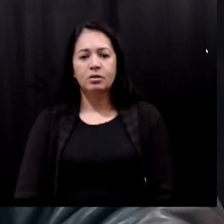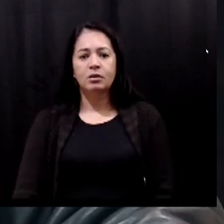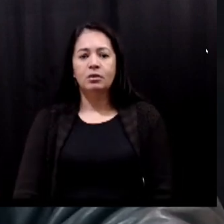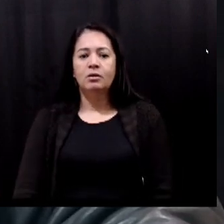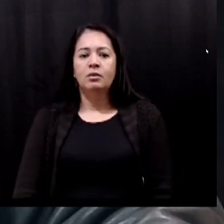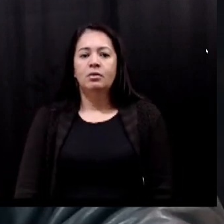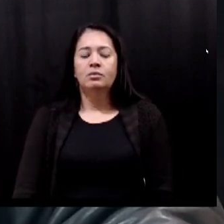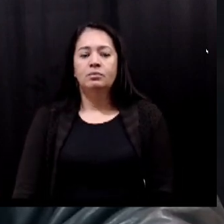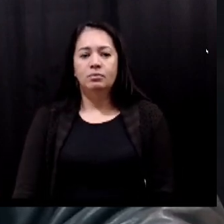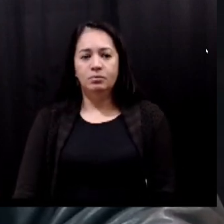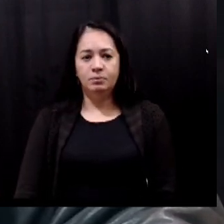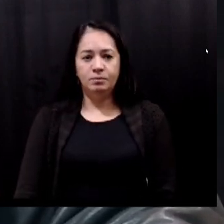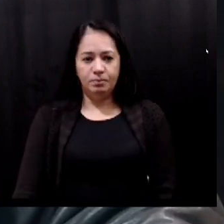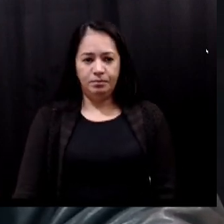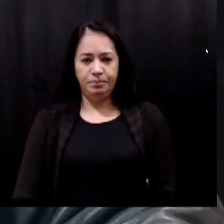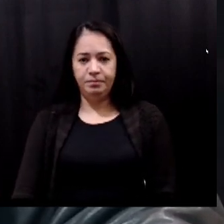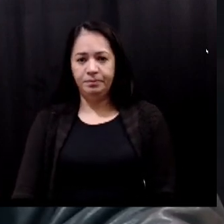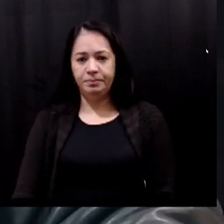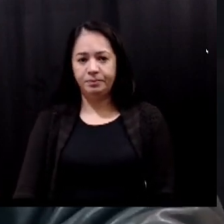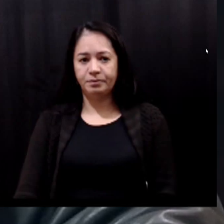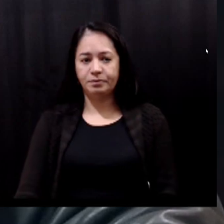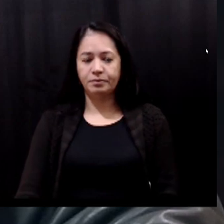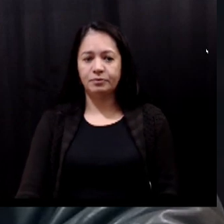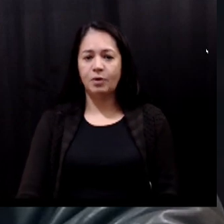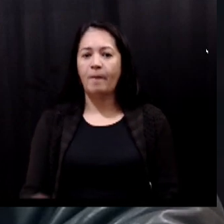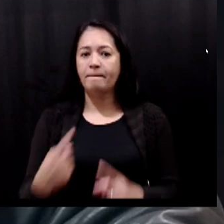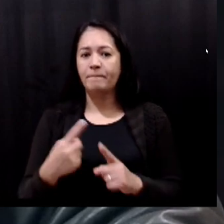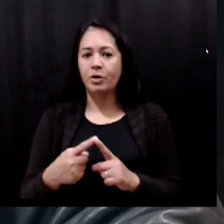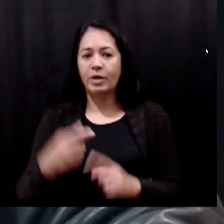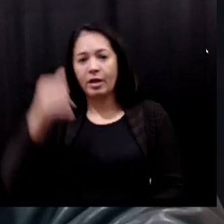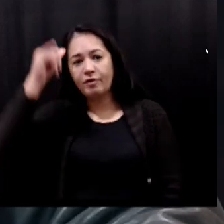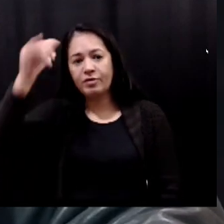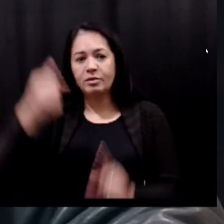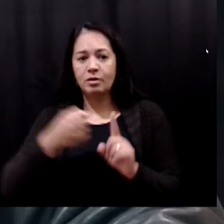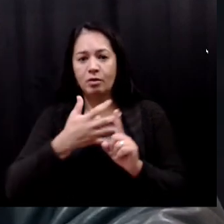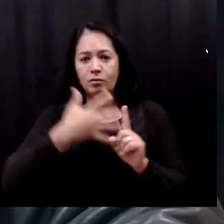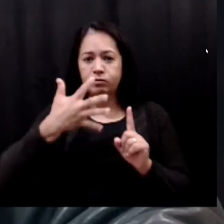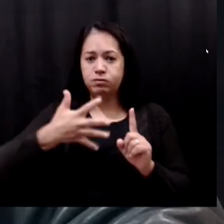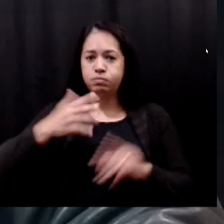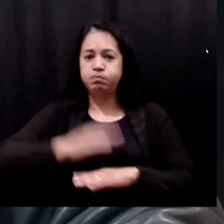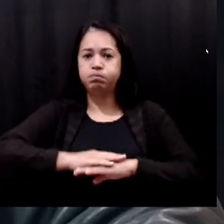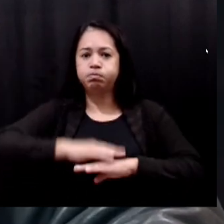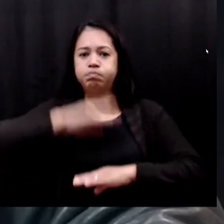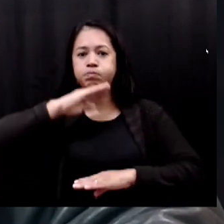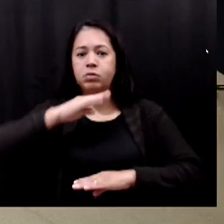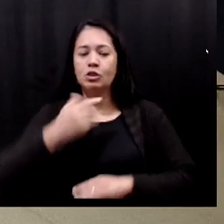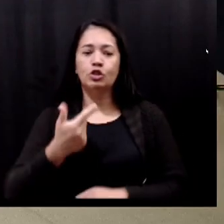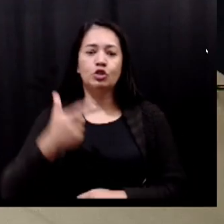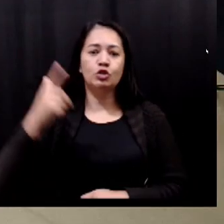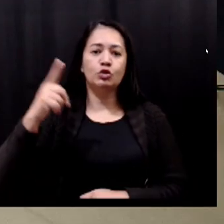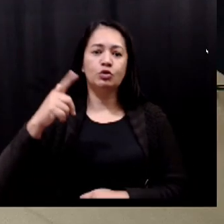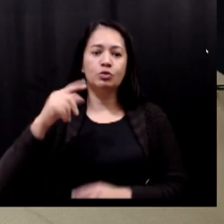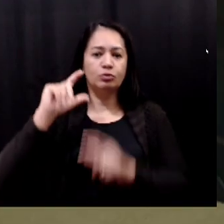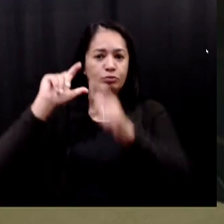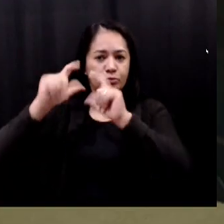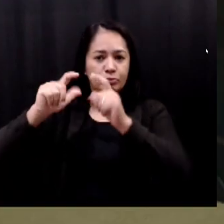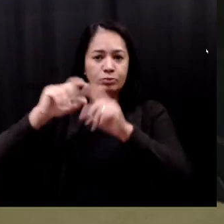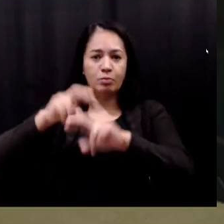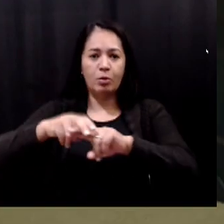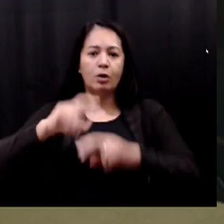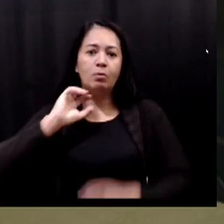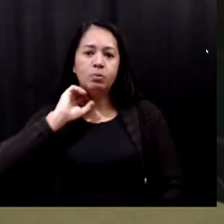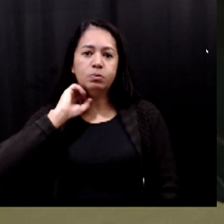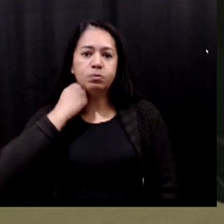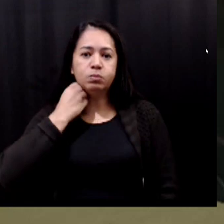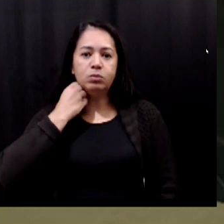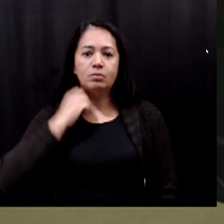que prevenirá burnout e outros transtornos relacionados ao estresse. Muito bem, 8h56,